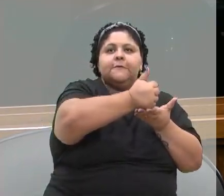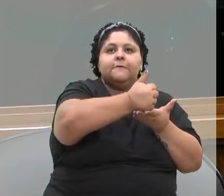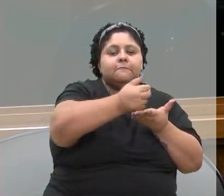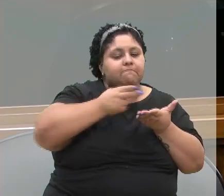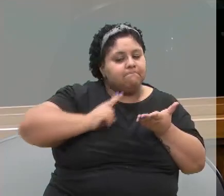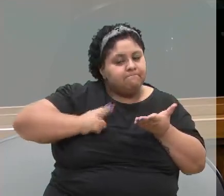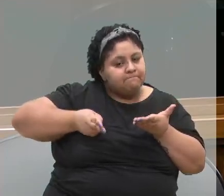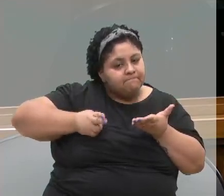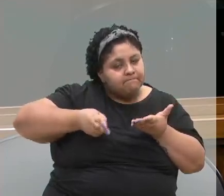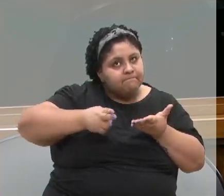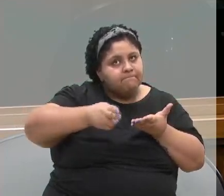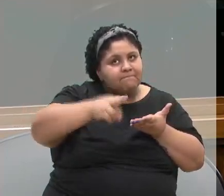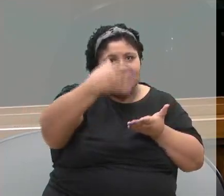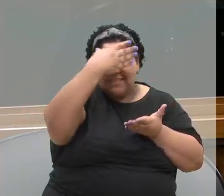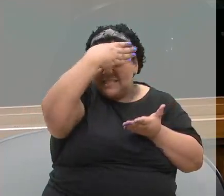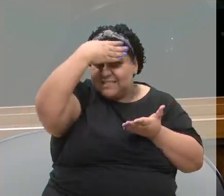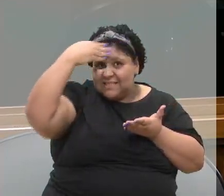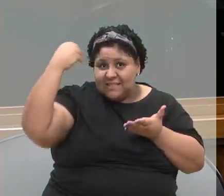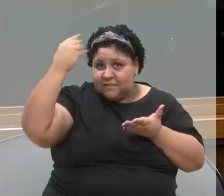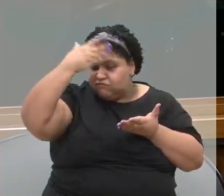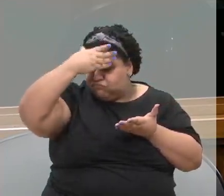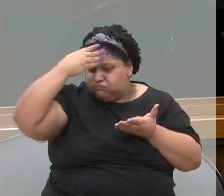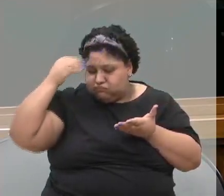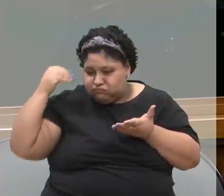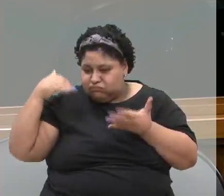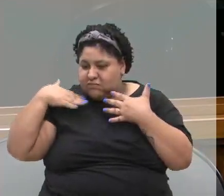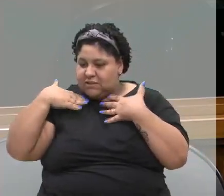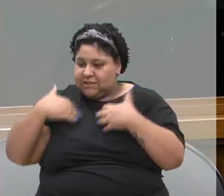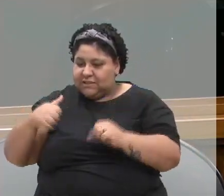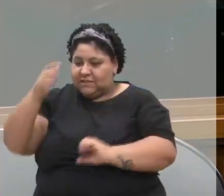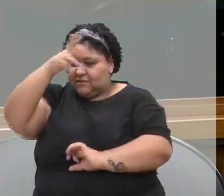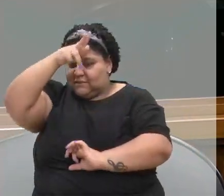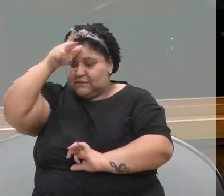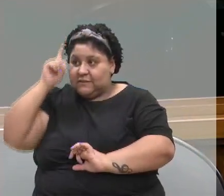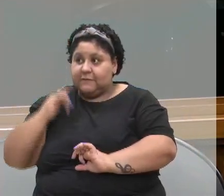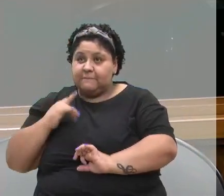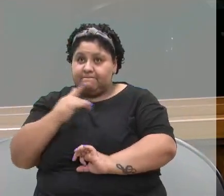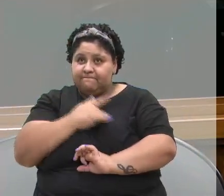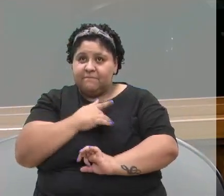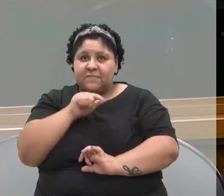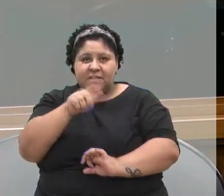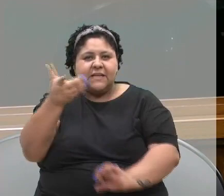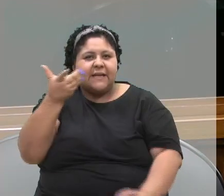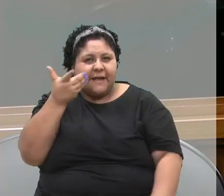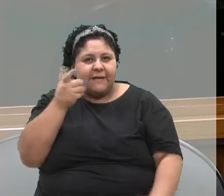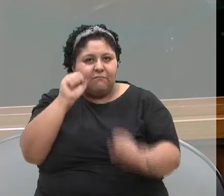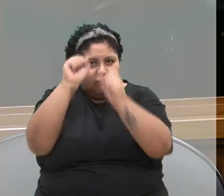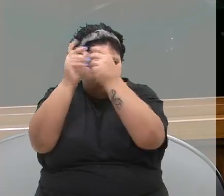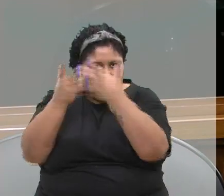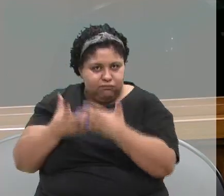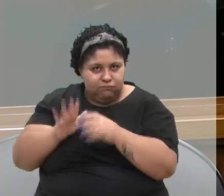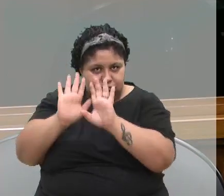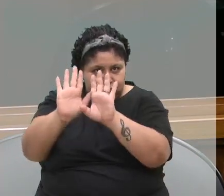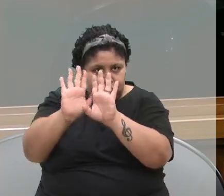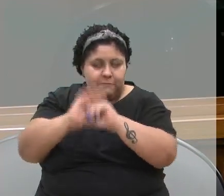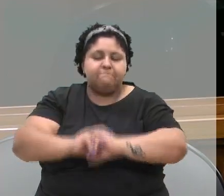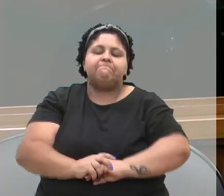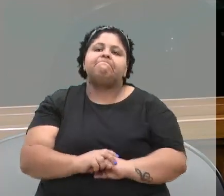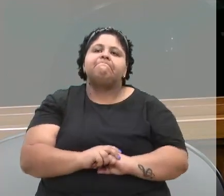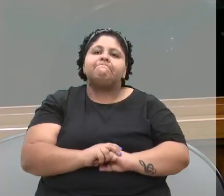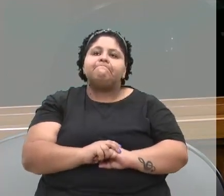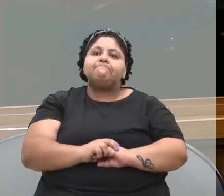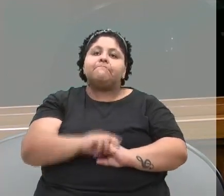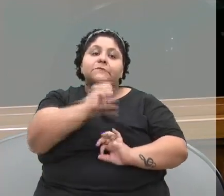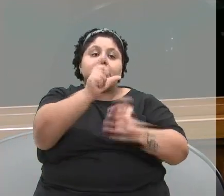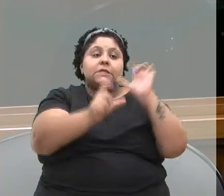seguem sendo esquecidos pela Secretaria Municipal de Saúde. Vocês querem ver uma coisa? Bom, se essas